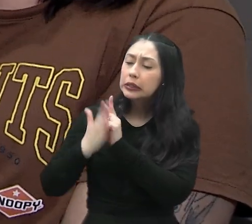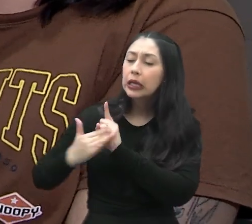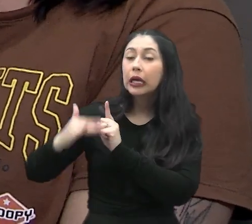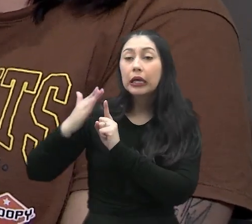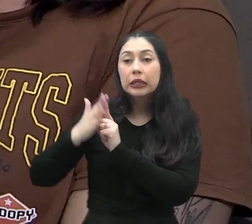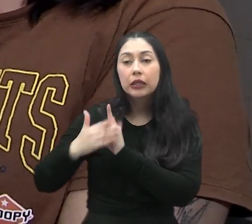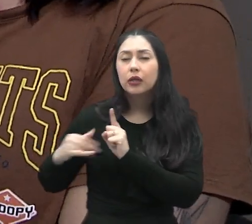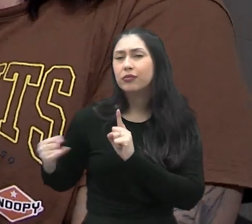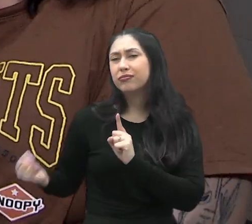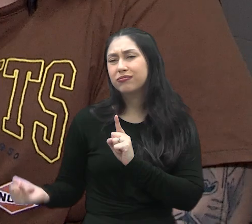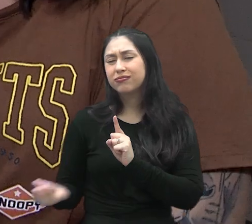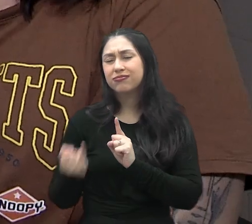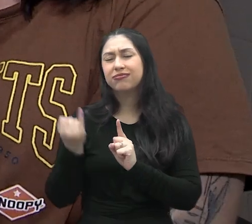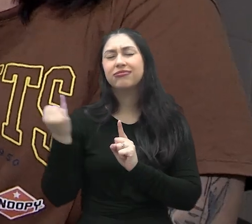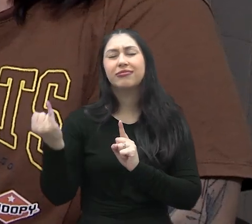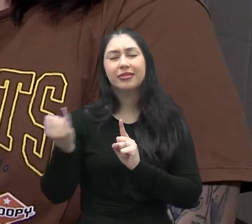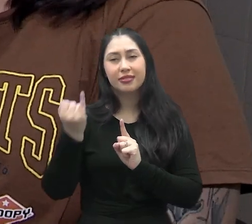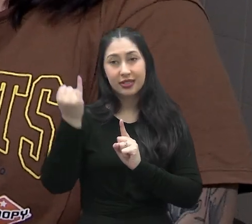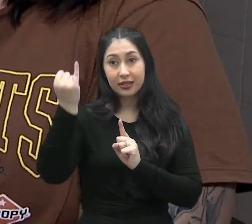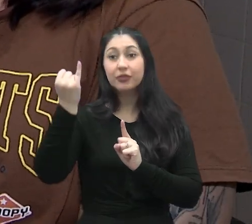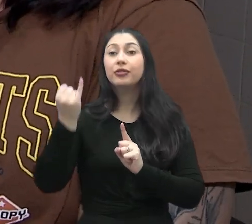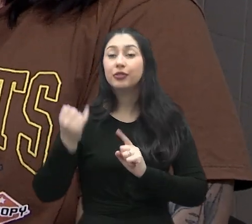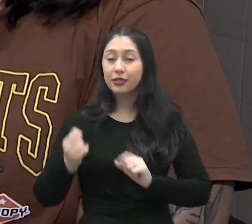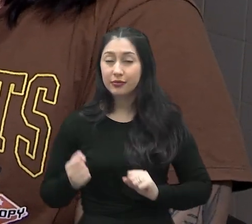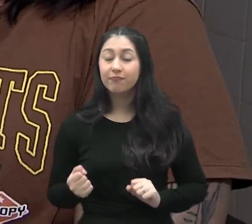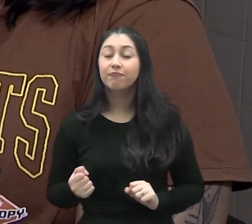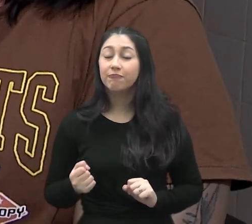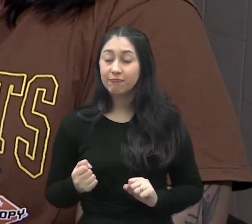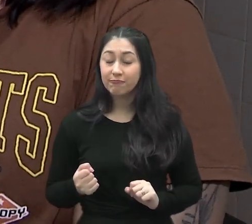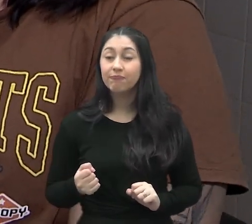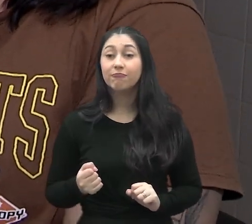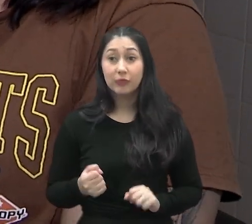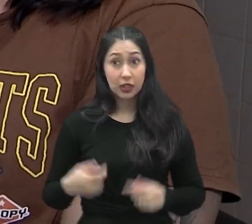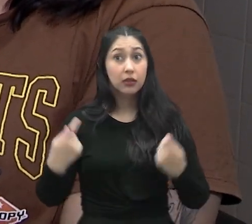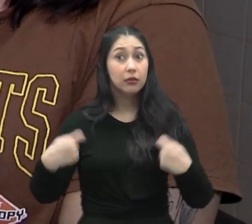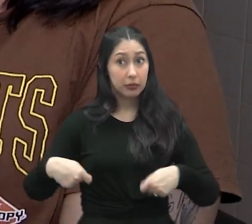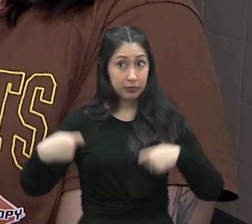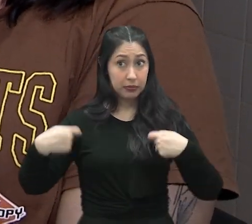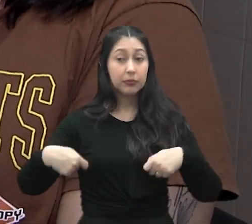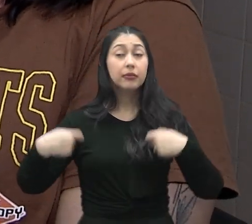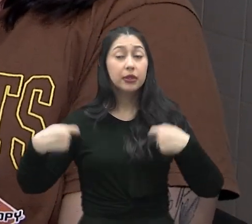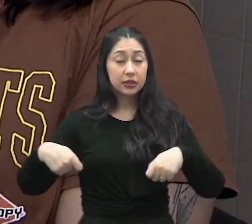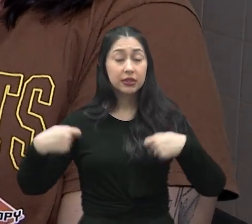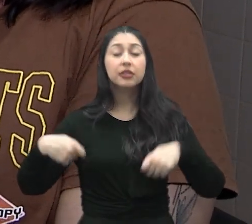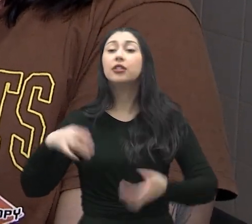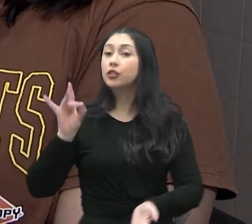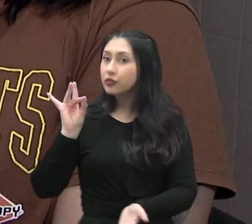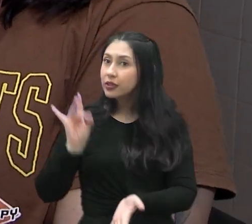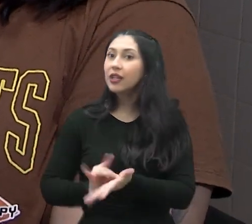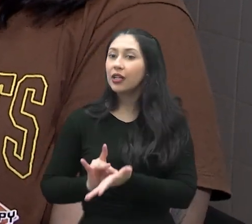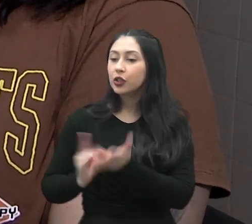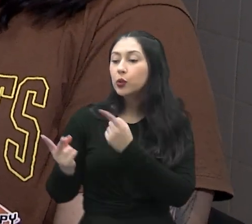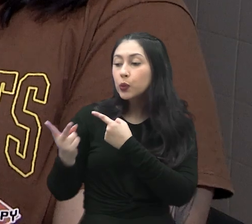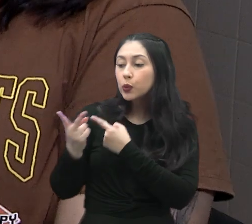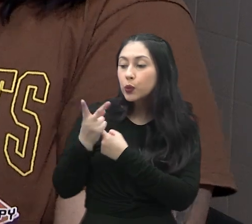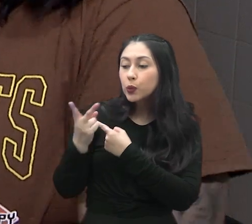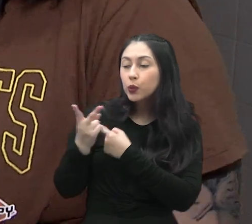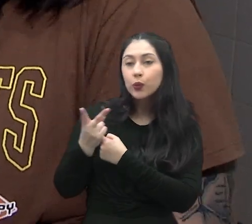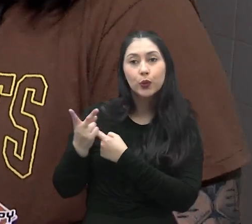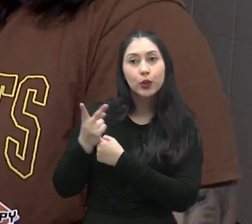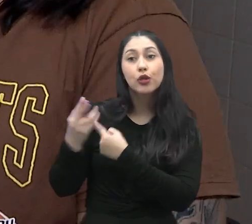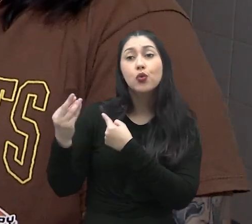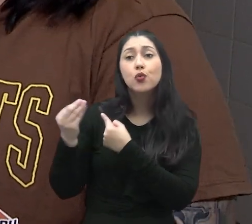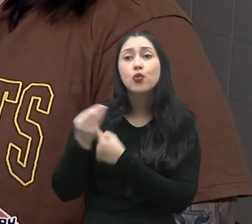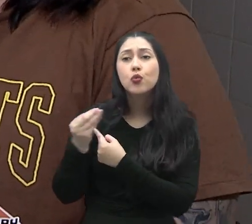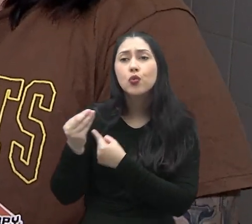com a pessoa que vai atender, isso é muito válido, é muito interessante, entendeu? Eu acho que é bem importante ter